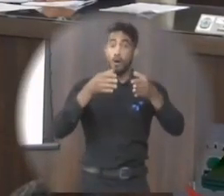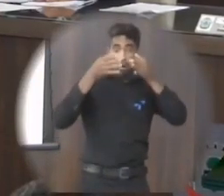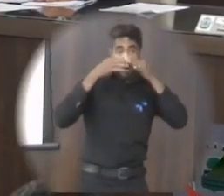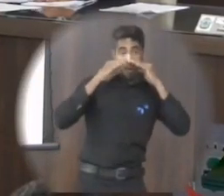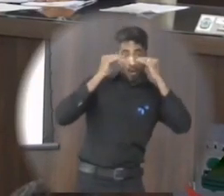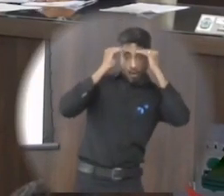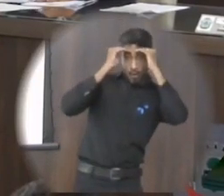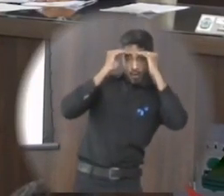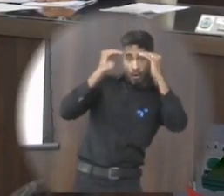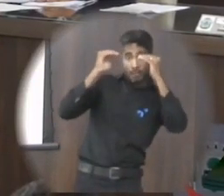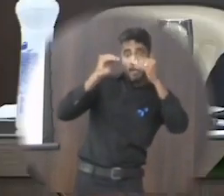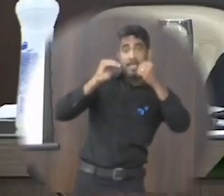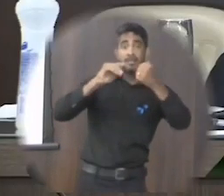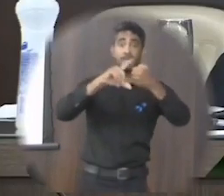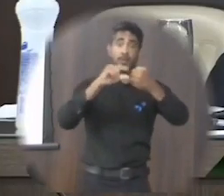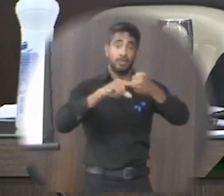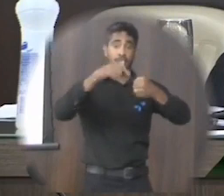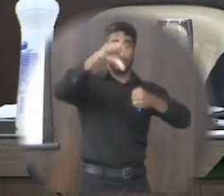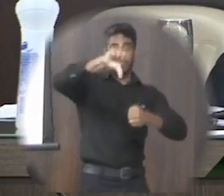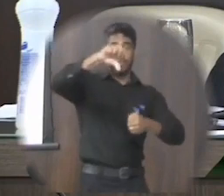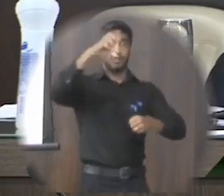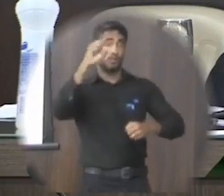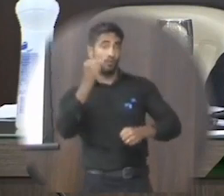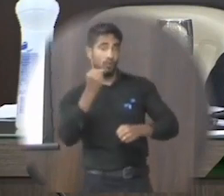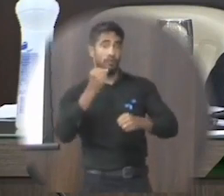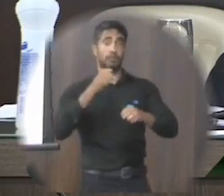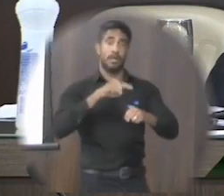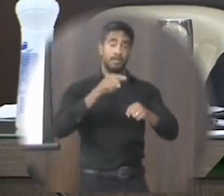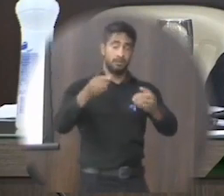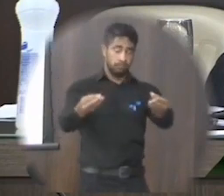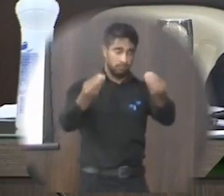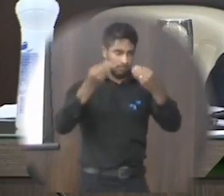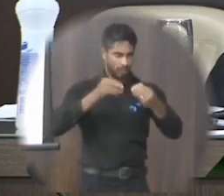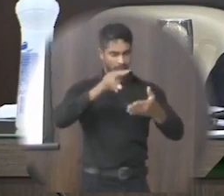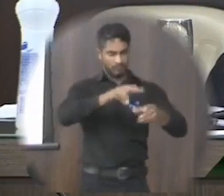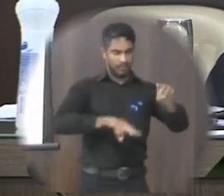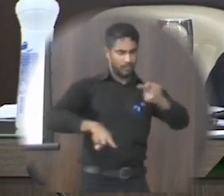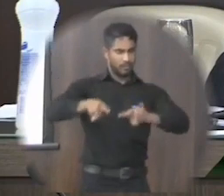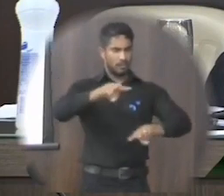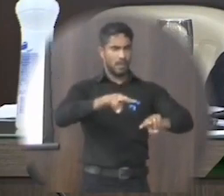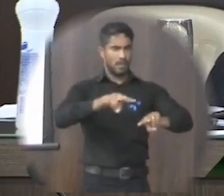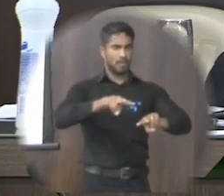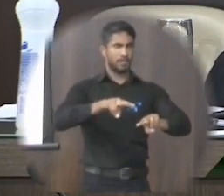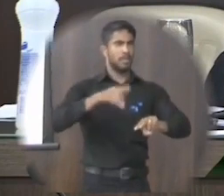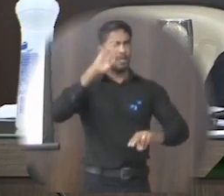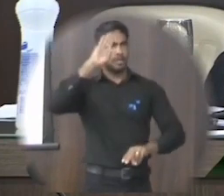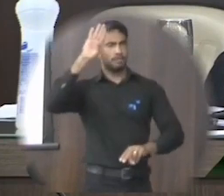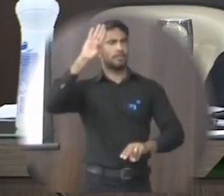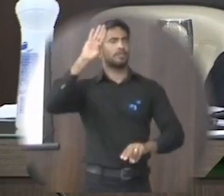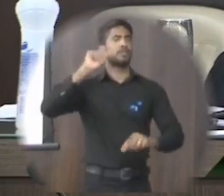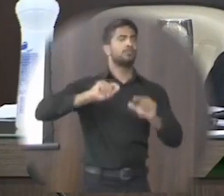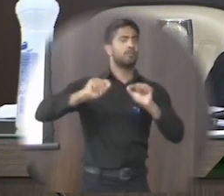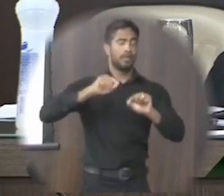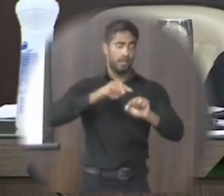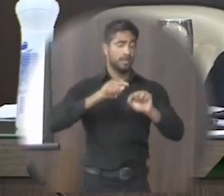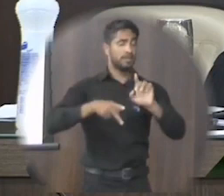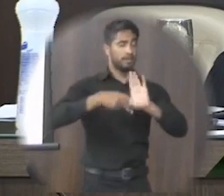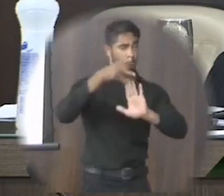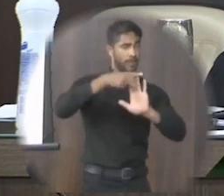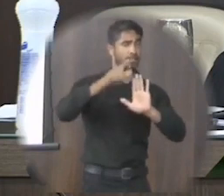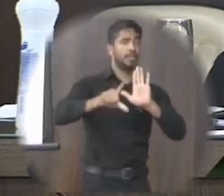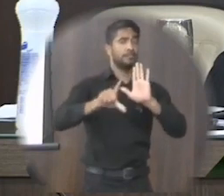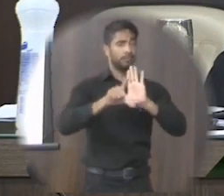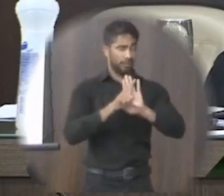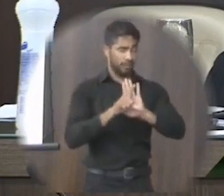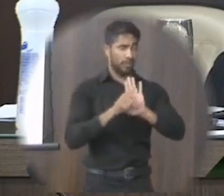98 do regimento interno desta casa, veio o projeto para análise. Fundamentação. O projeto de lei